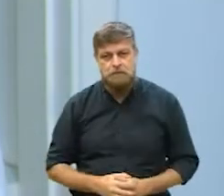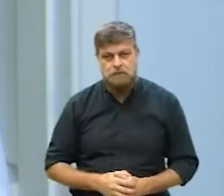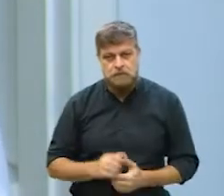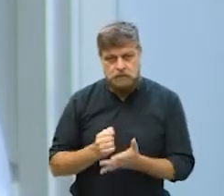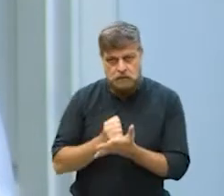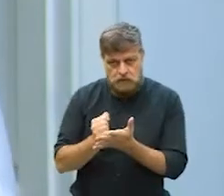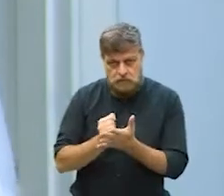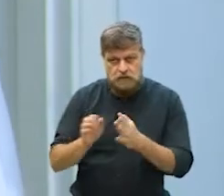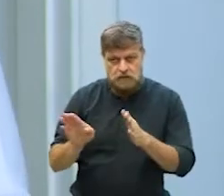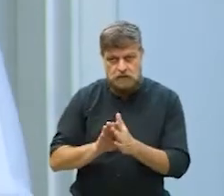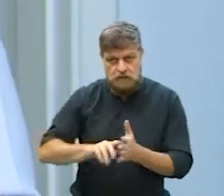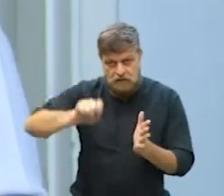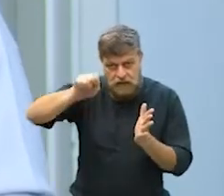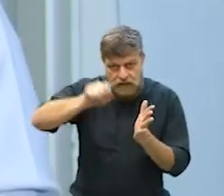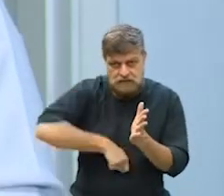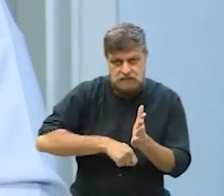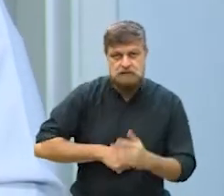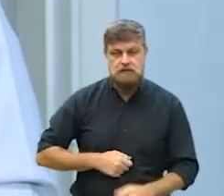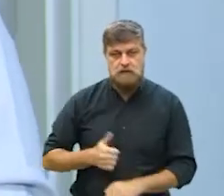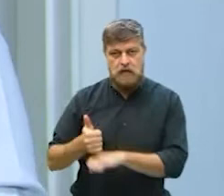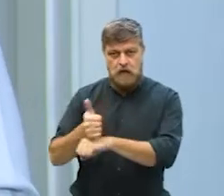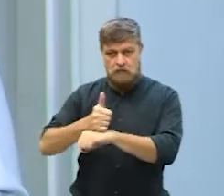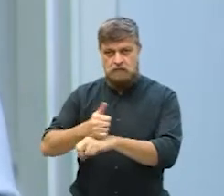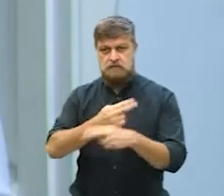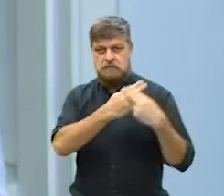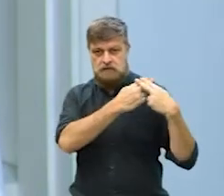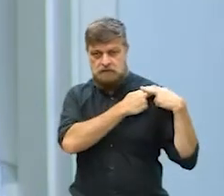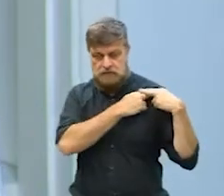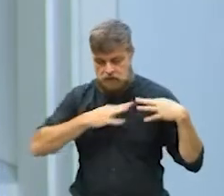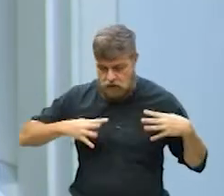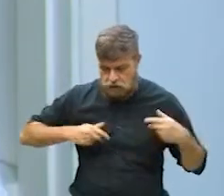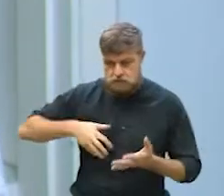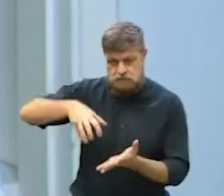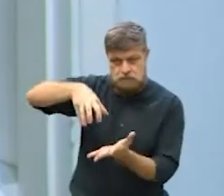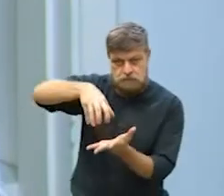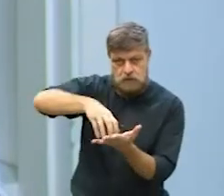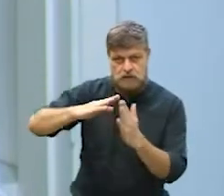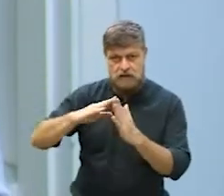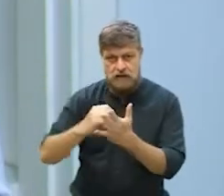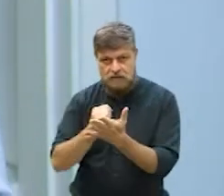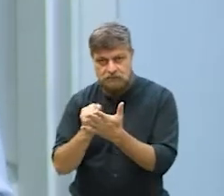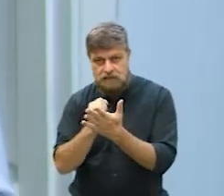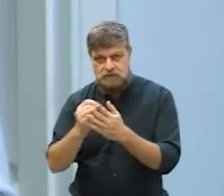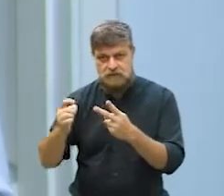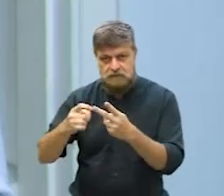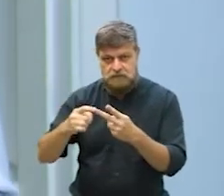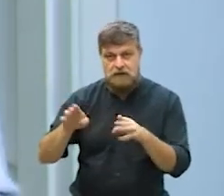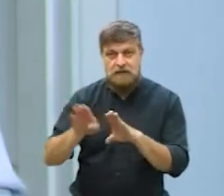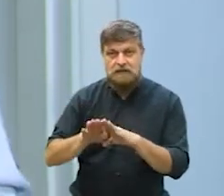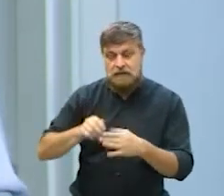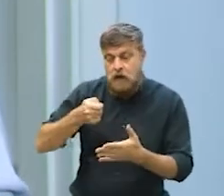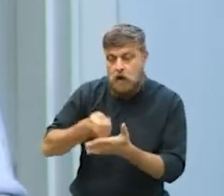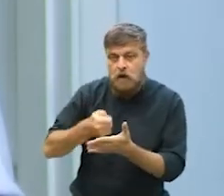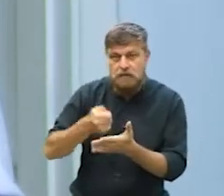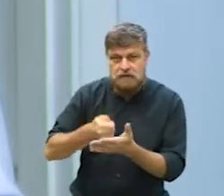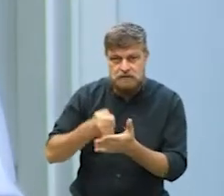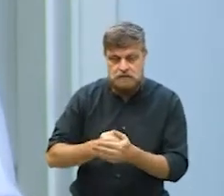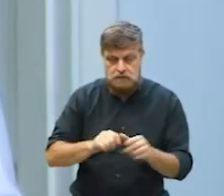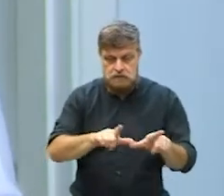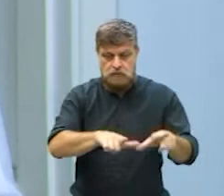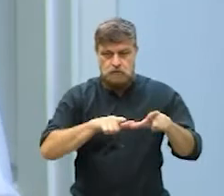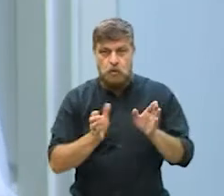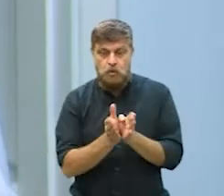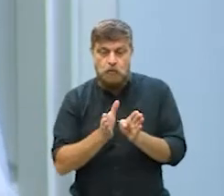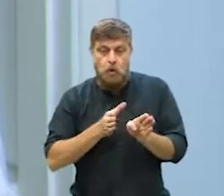do cliente. E o remédio também sai com a assinatura do farmacêutico responsável. Isso. Em todas as unidades nós temos os farmacêuticos, isso também é uma exigência